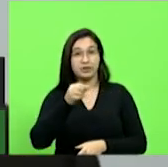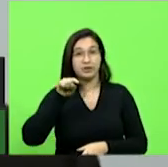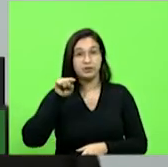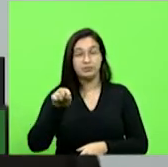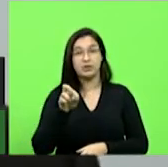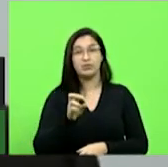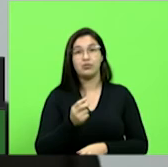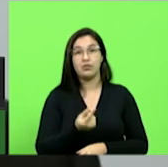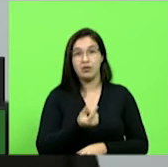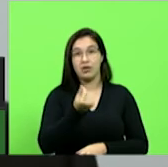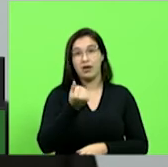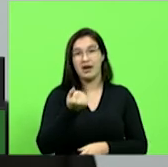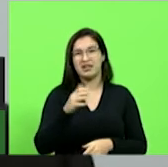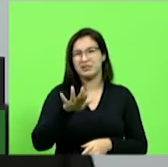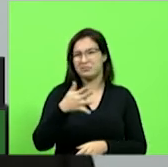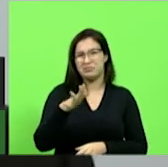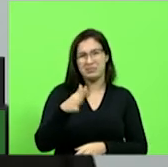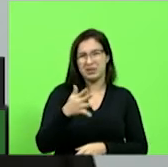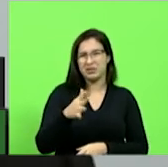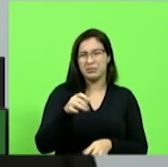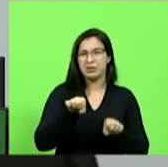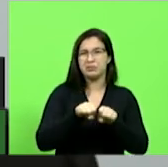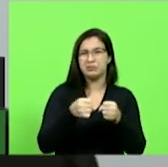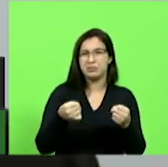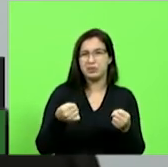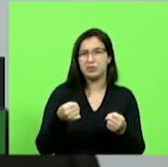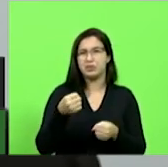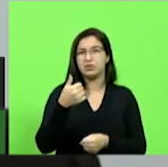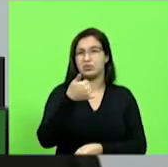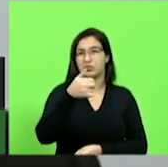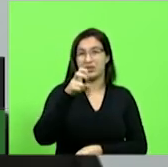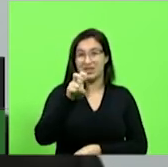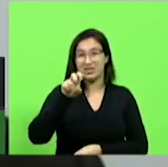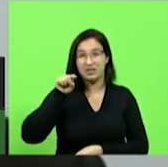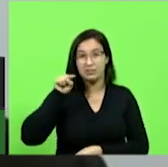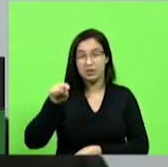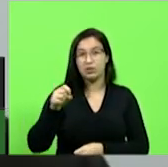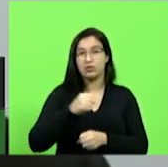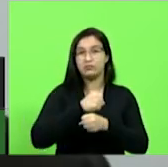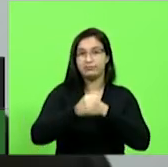impacto financeiro de quase R$15 milhões no ano.